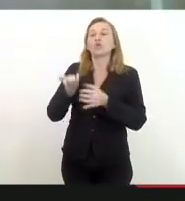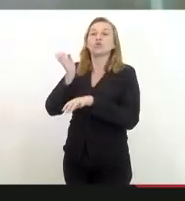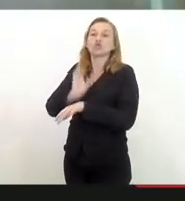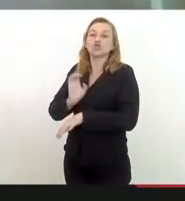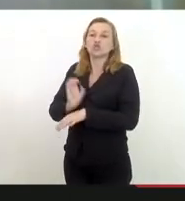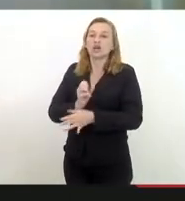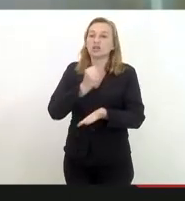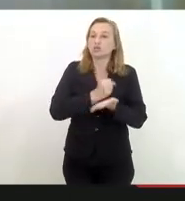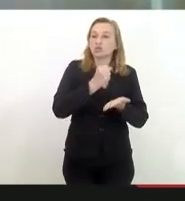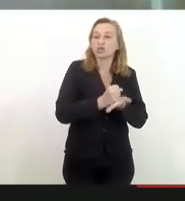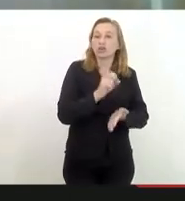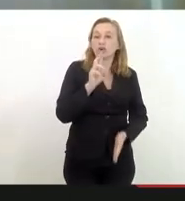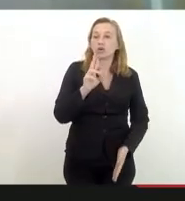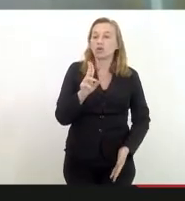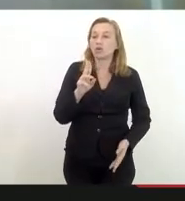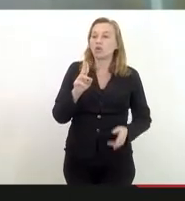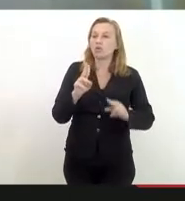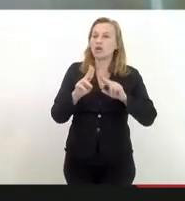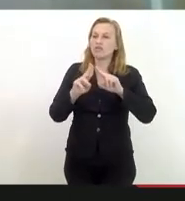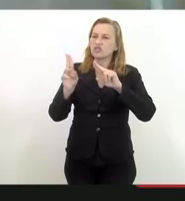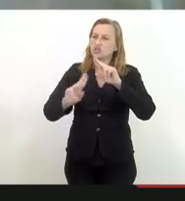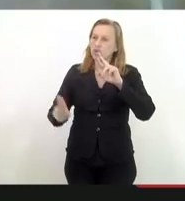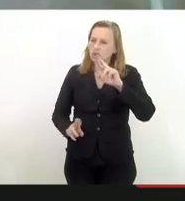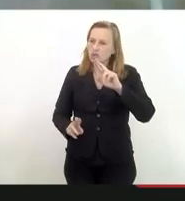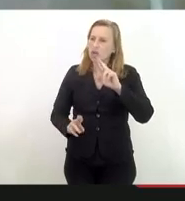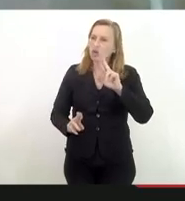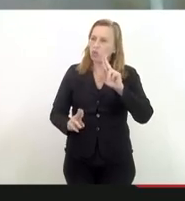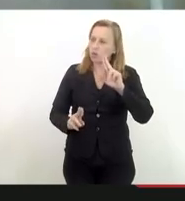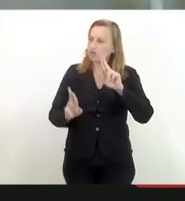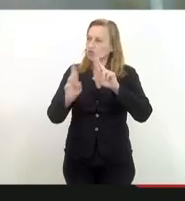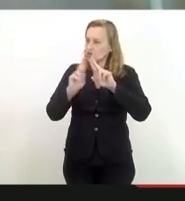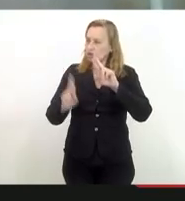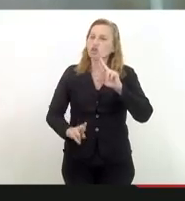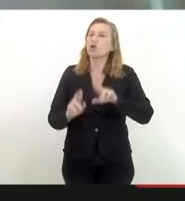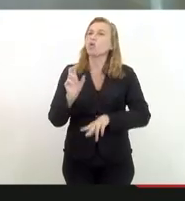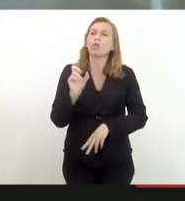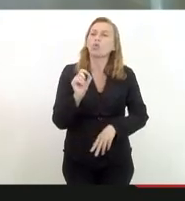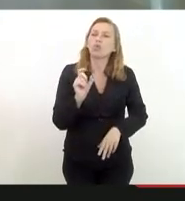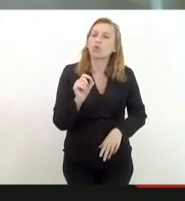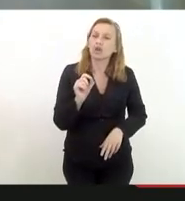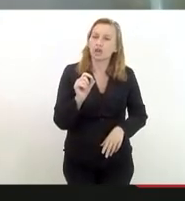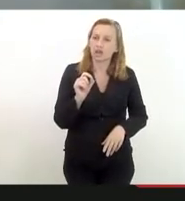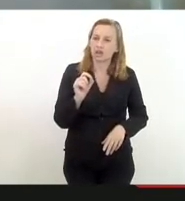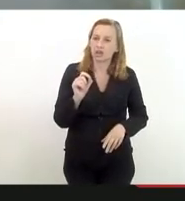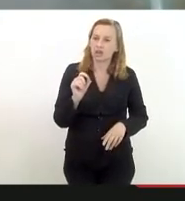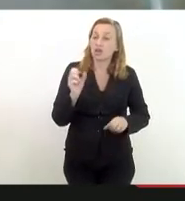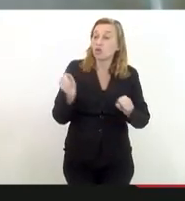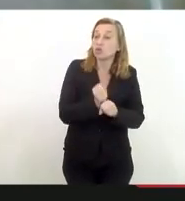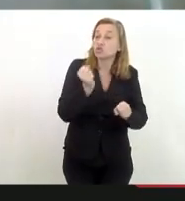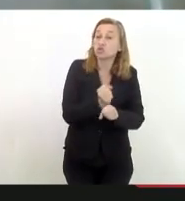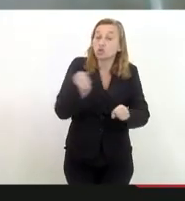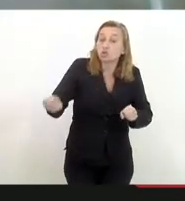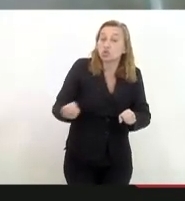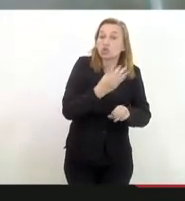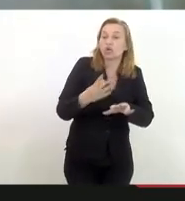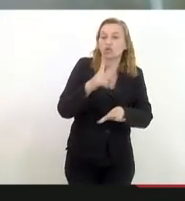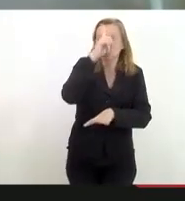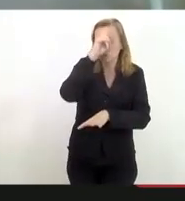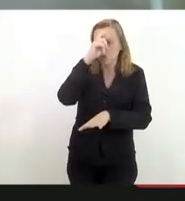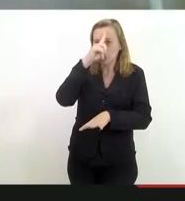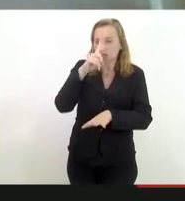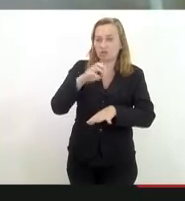contrato com a UFRJ do que seria um estudo de viabilidade para a construção do novo hospital de